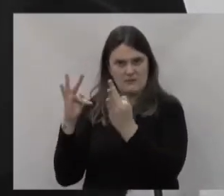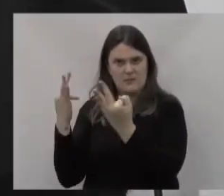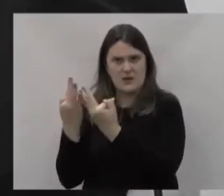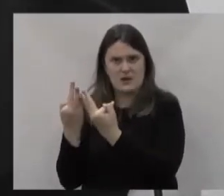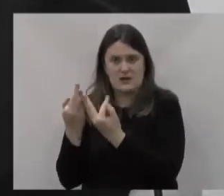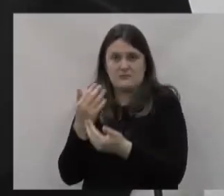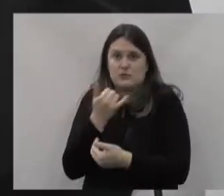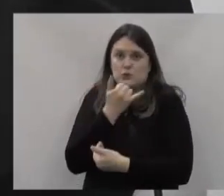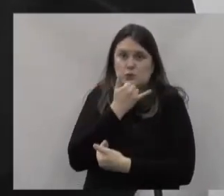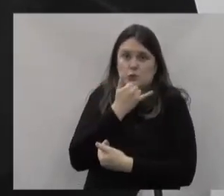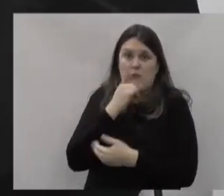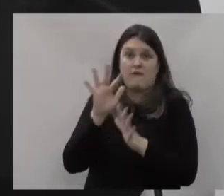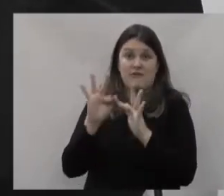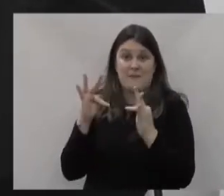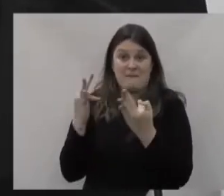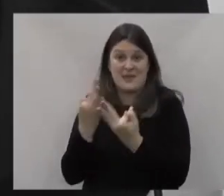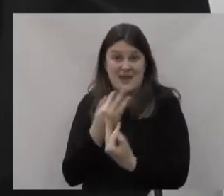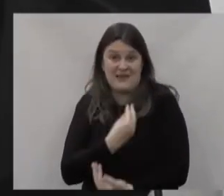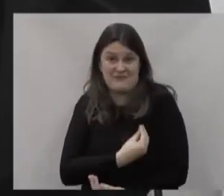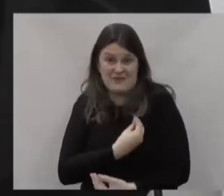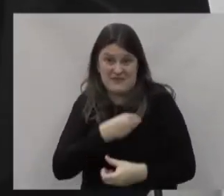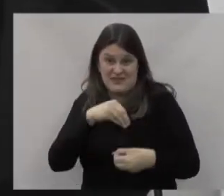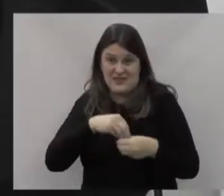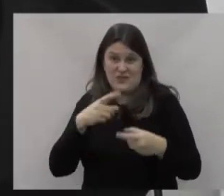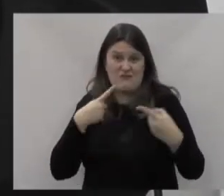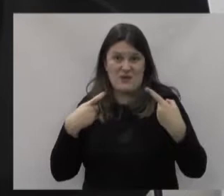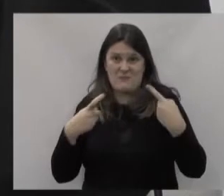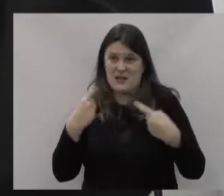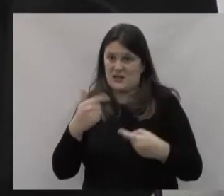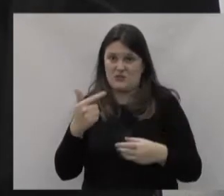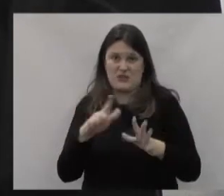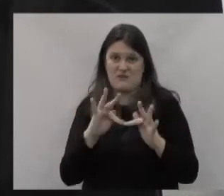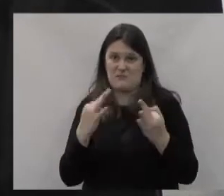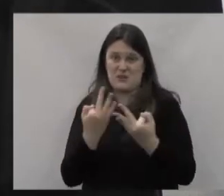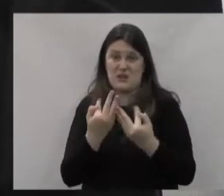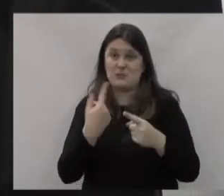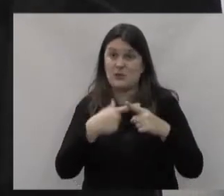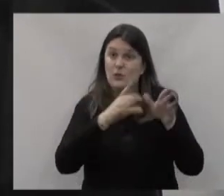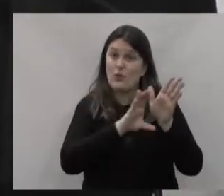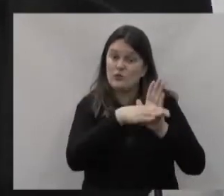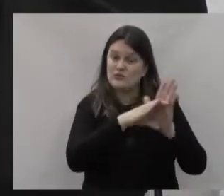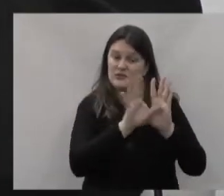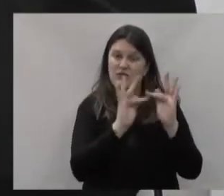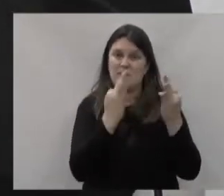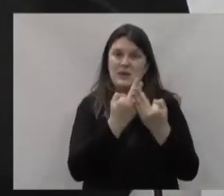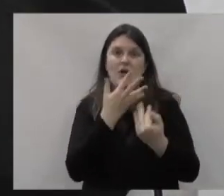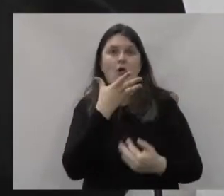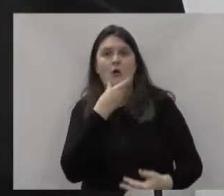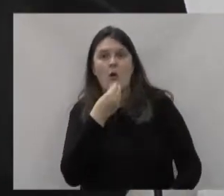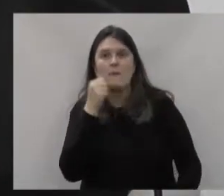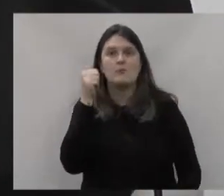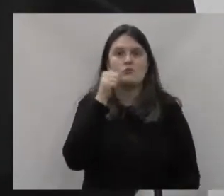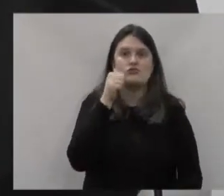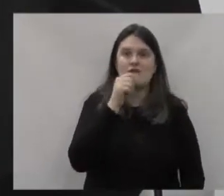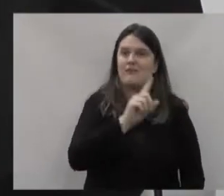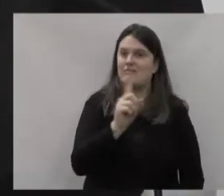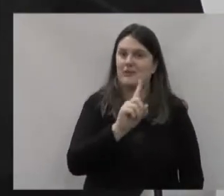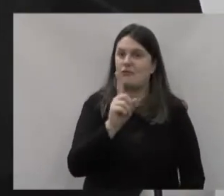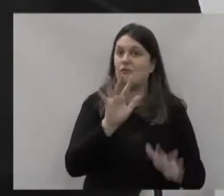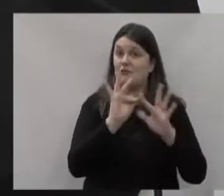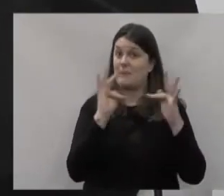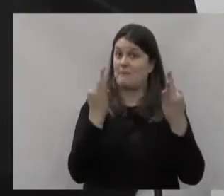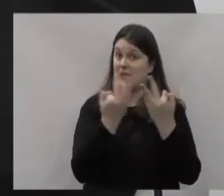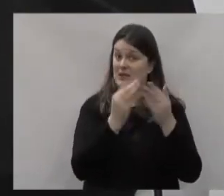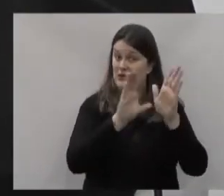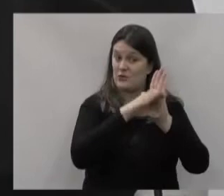me desculpe, mas uma família que vive na violência não é família. Porque o conceito de família não é homem e mulher. O conceito de